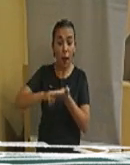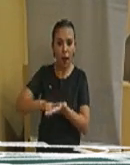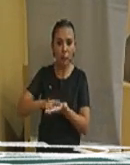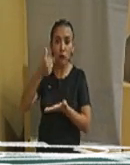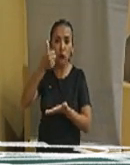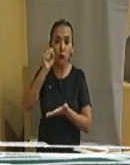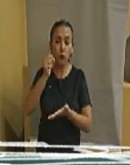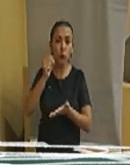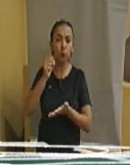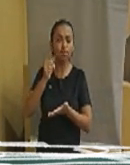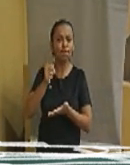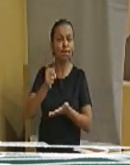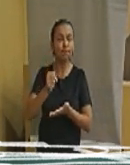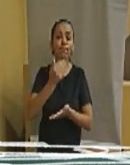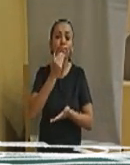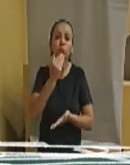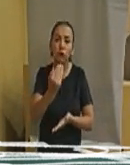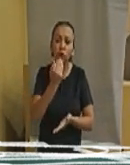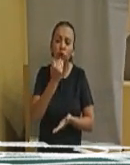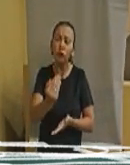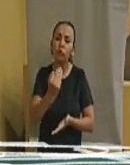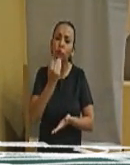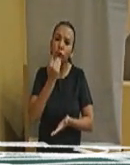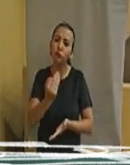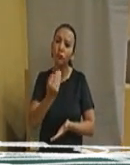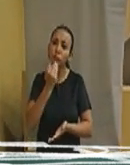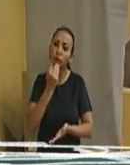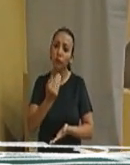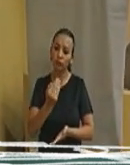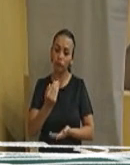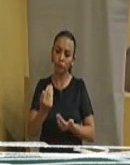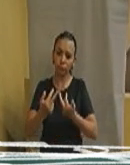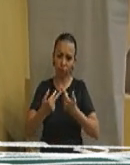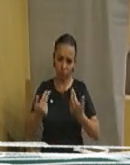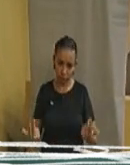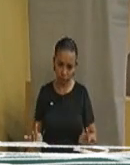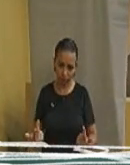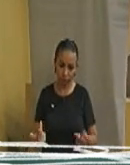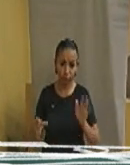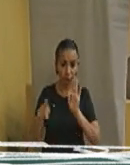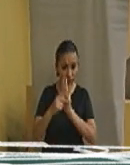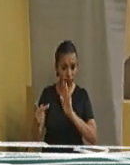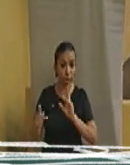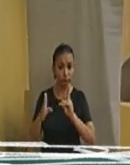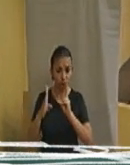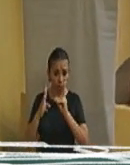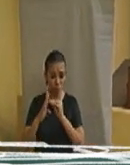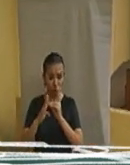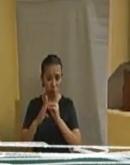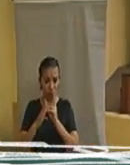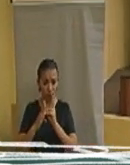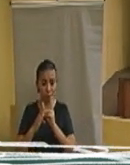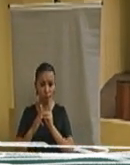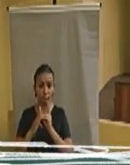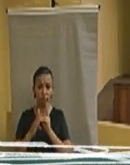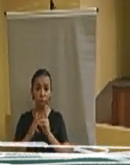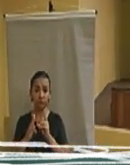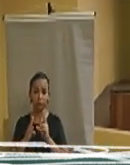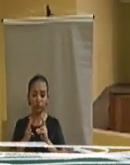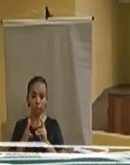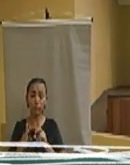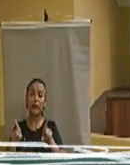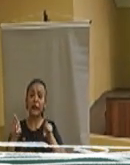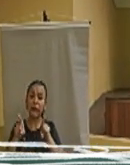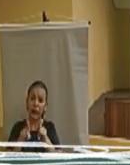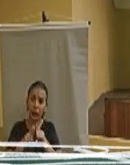colocados como solicitações, demandas da FAIND. Mas não só da FAIND.